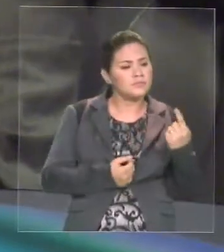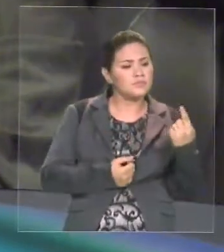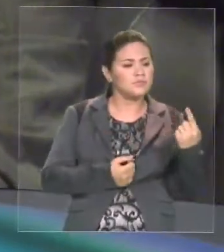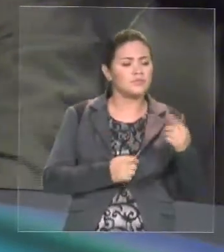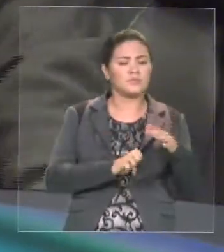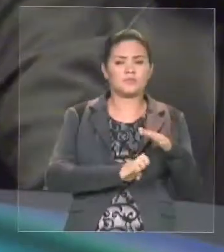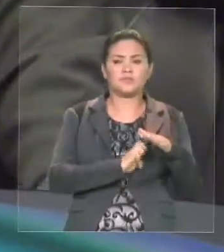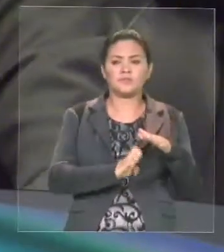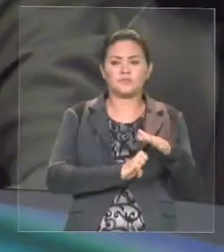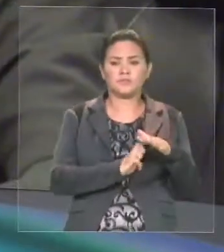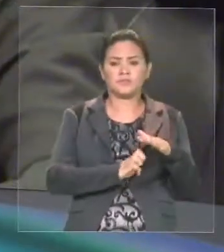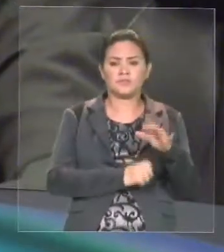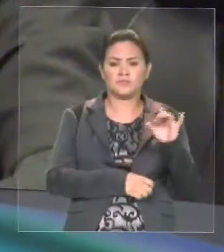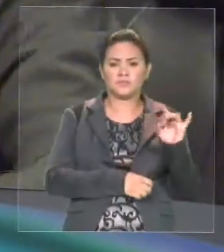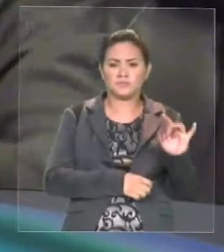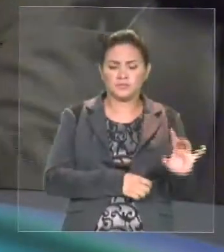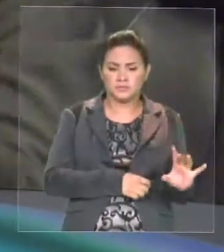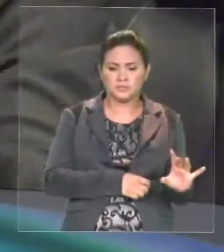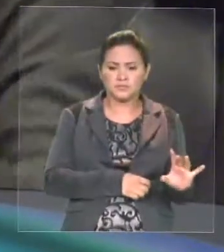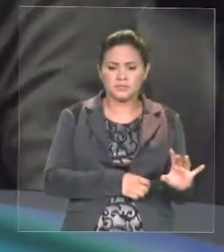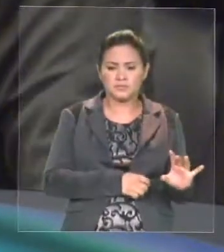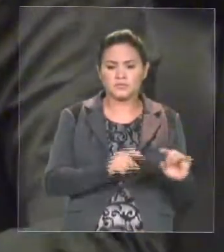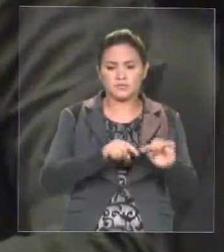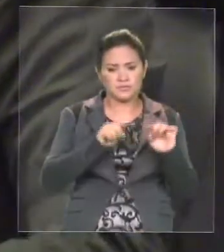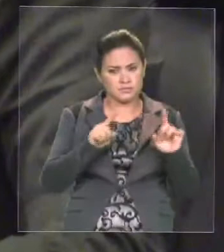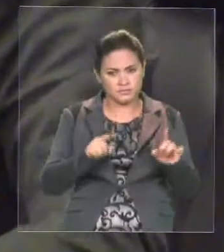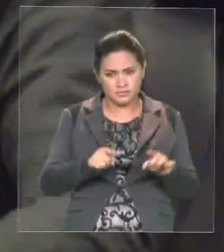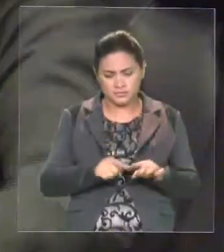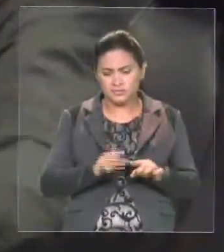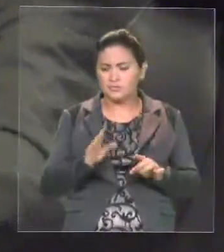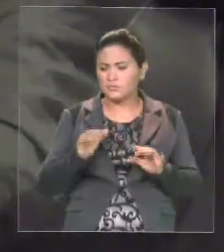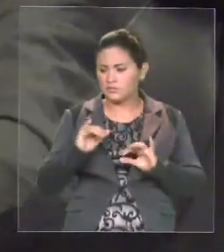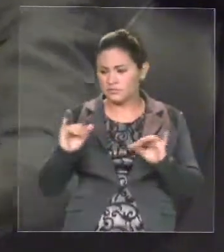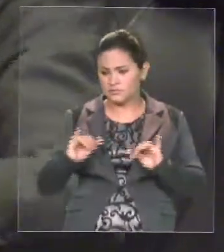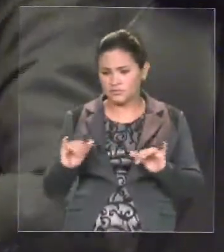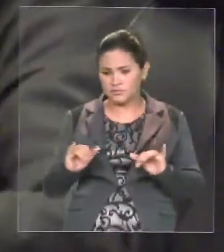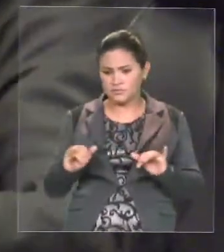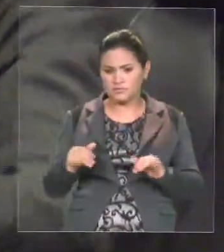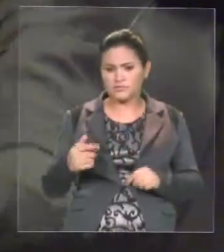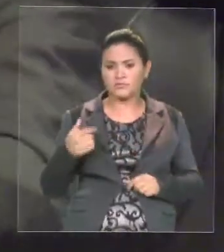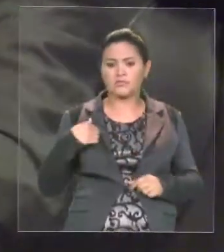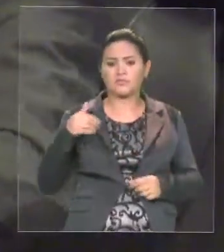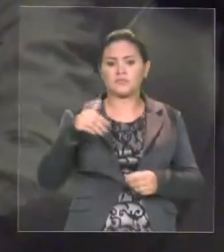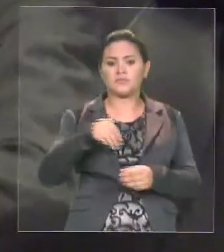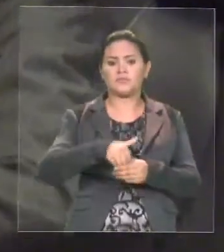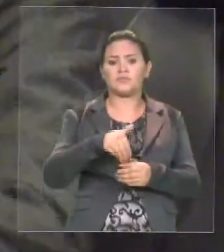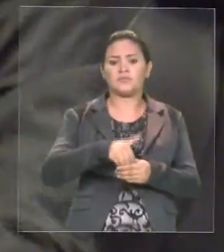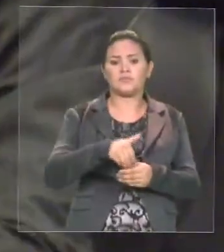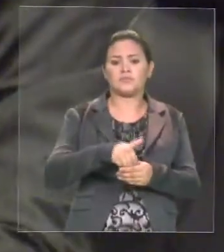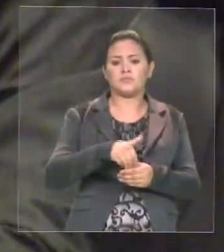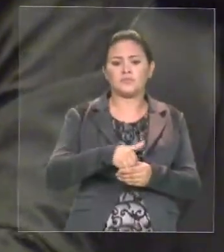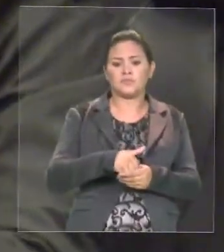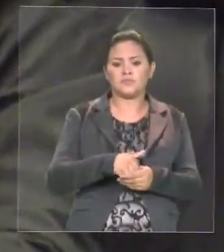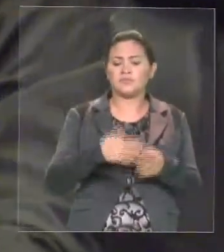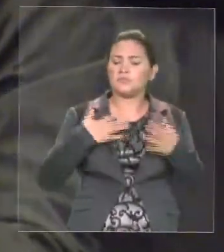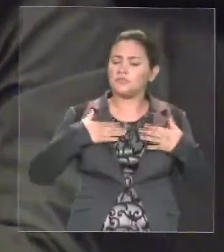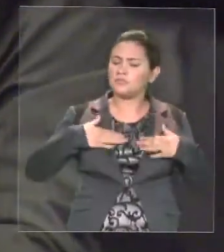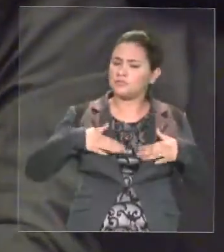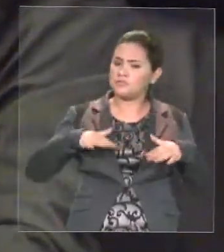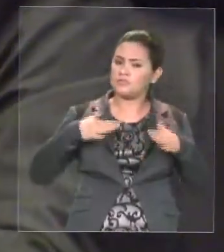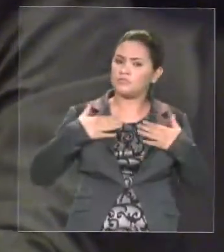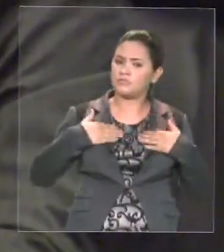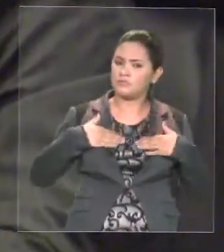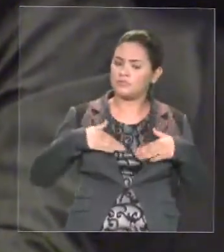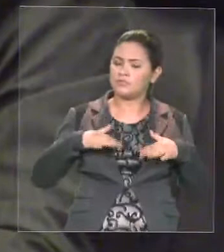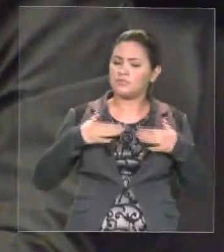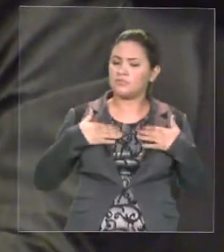direta, e que seria o Mateus, como foi citado aqui, eu voto e votei com muita tranquilidade, de